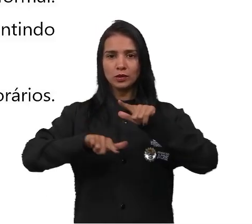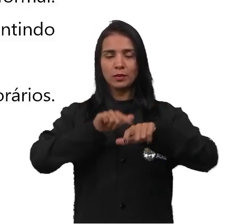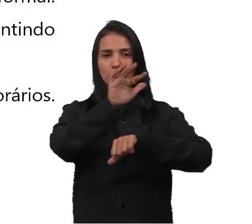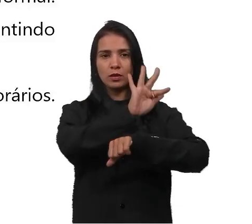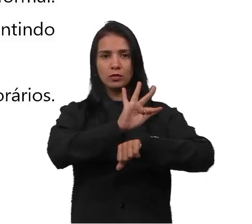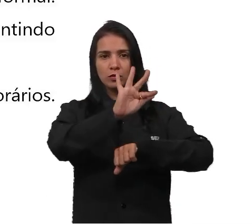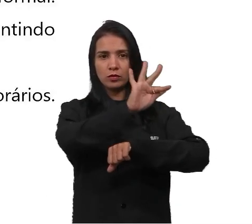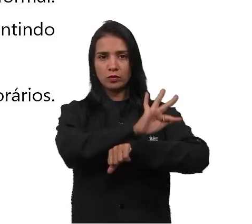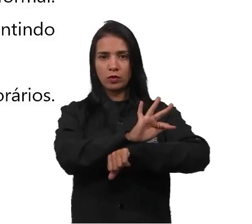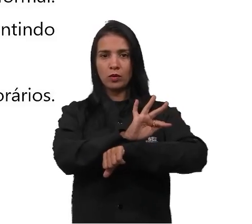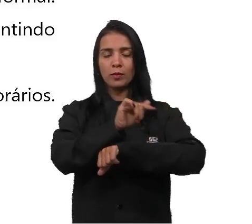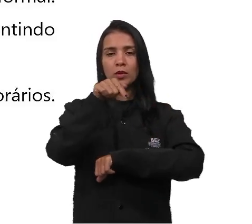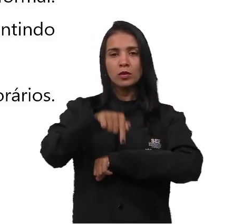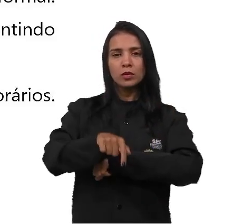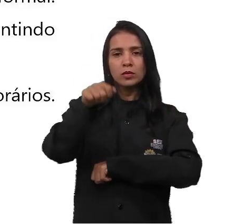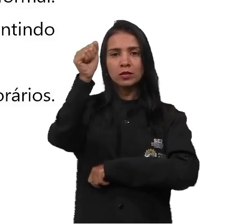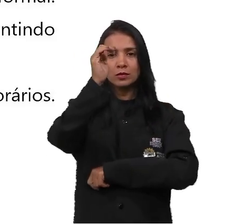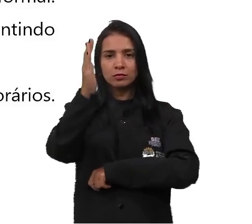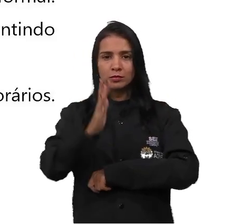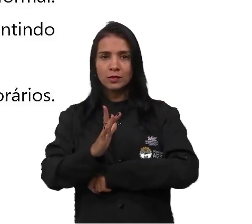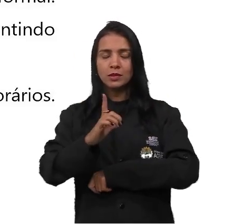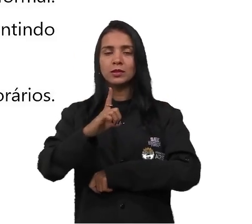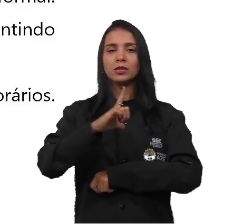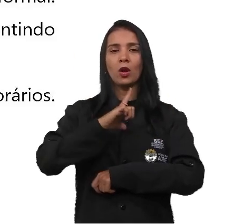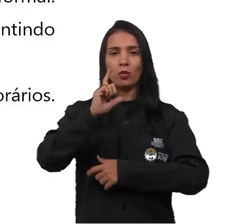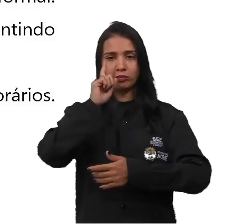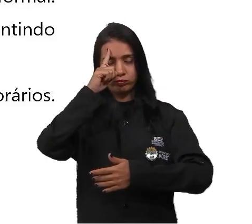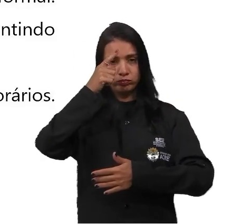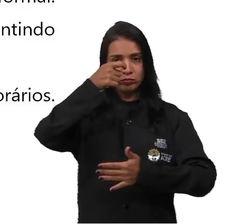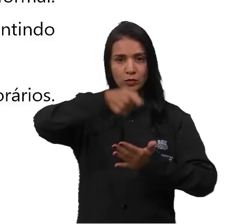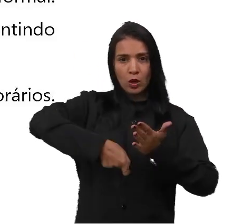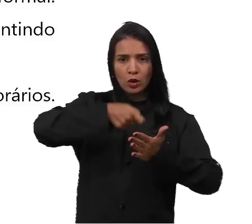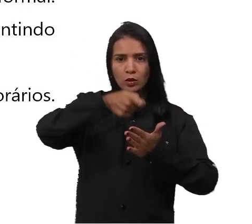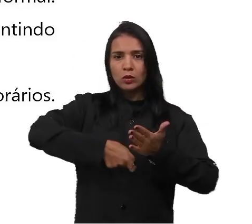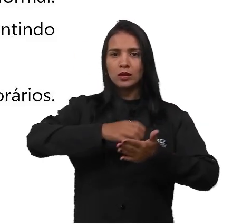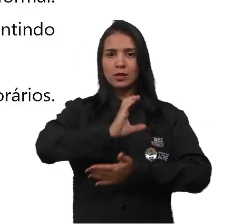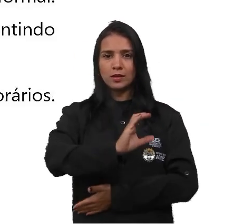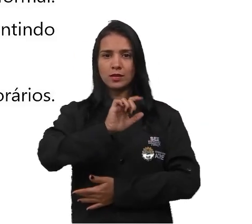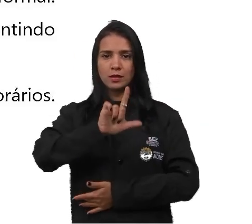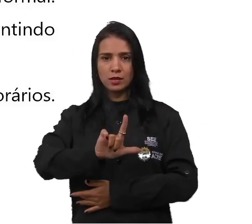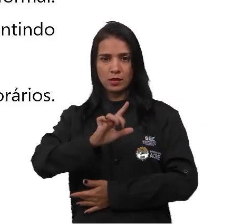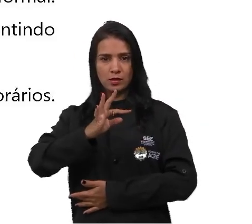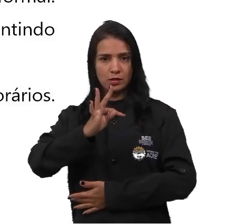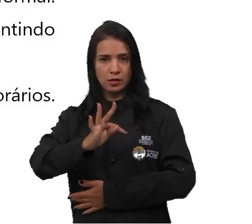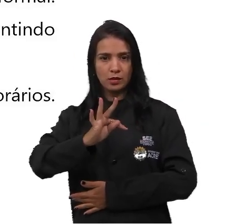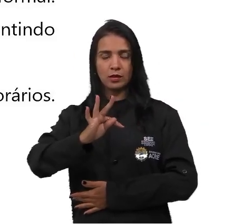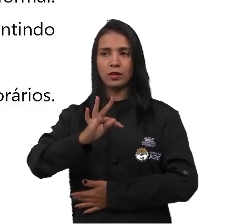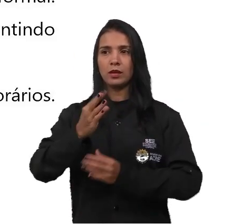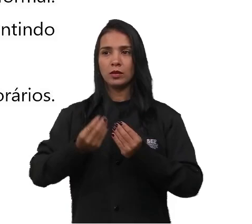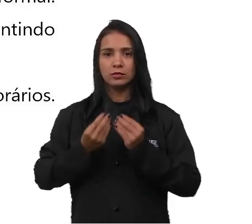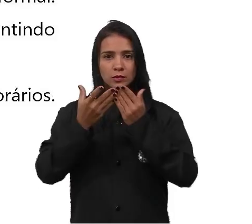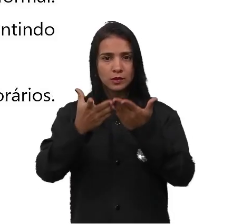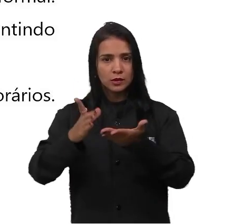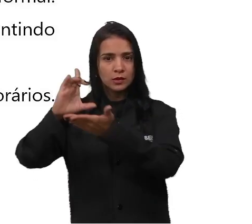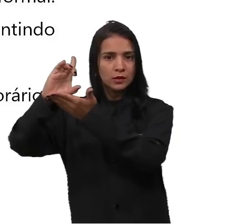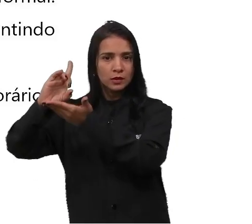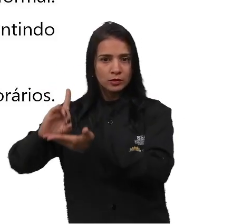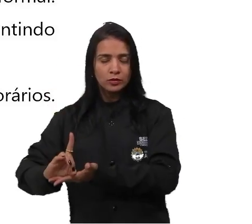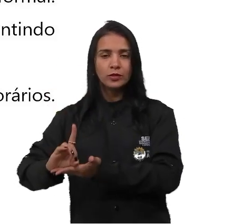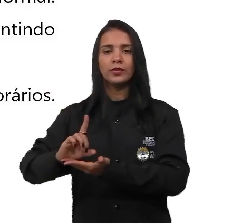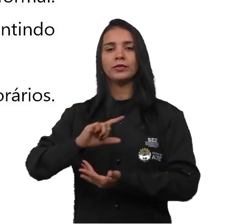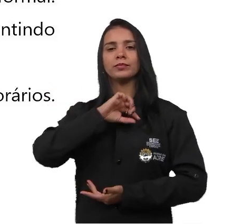no Brasil é regido pela CLT e oferece direitos como salário